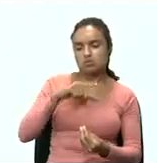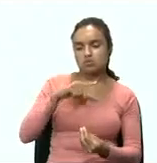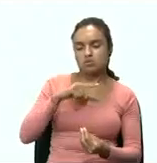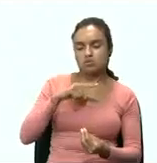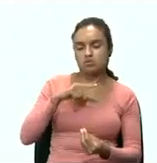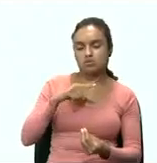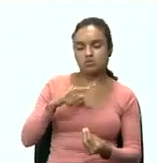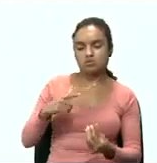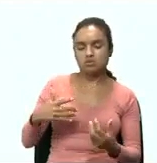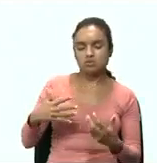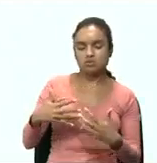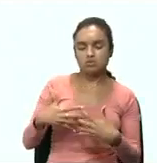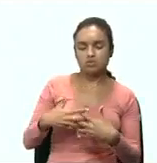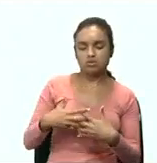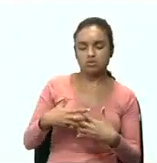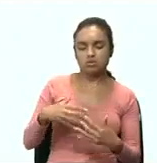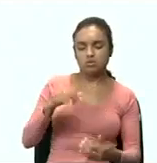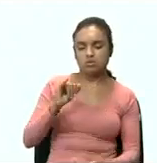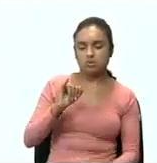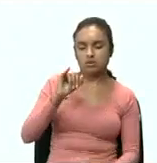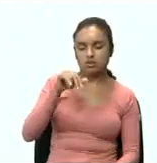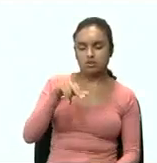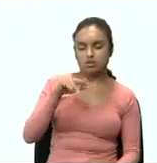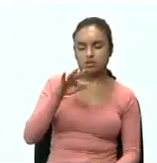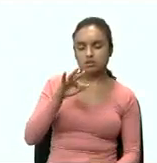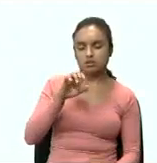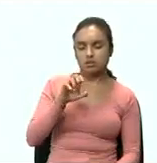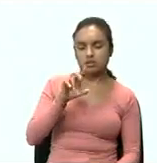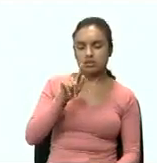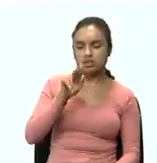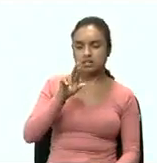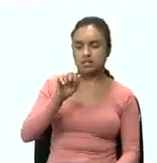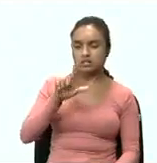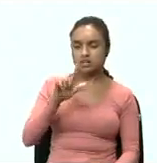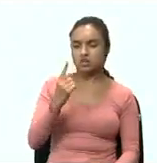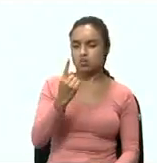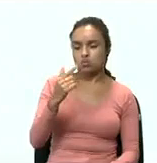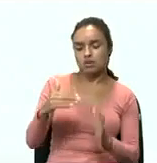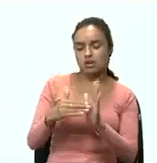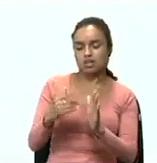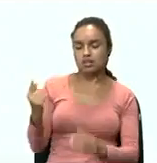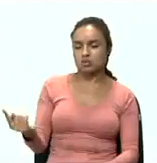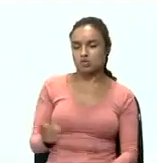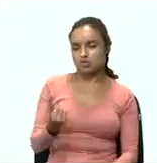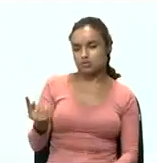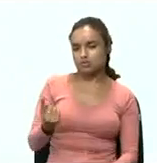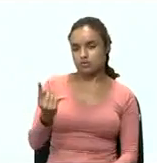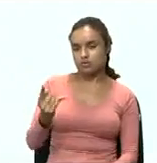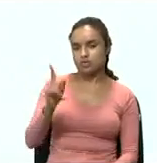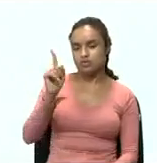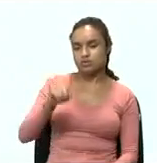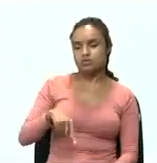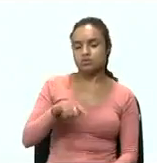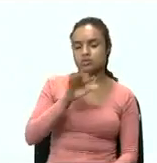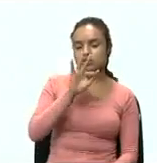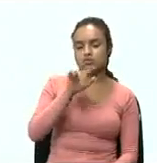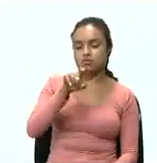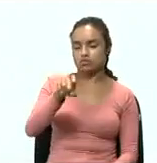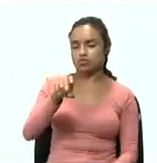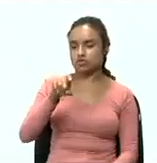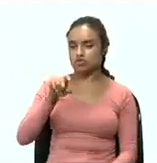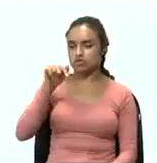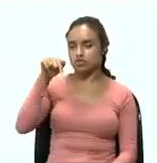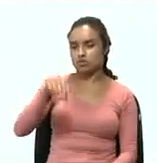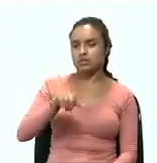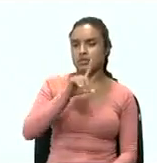a integral de 1 ao infinito de f de x d